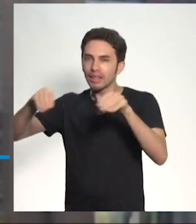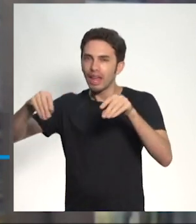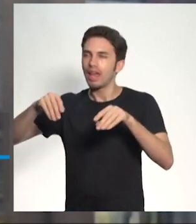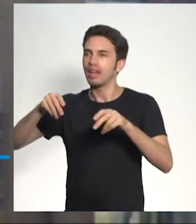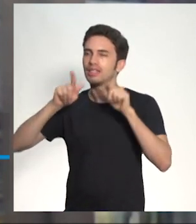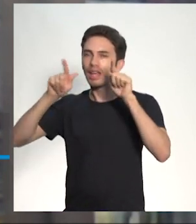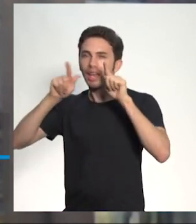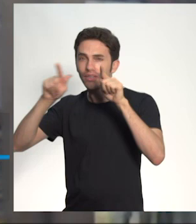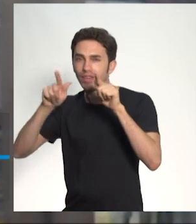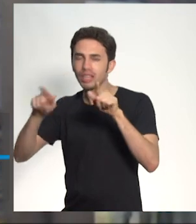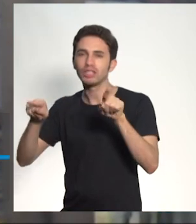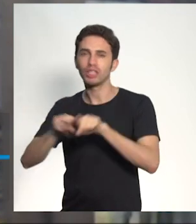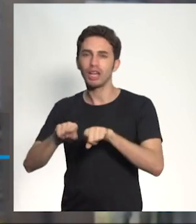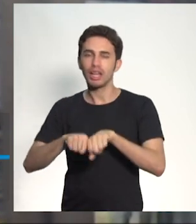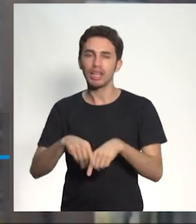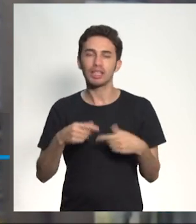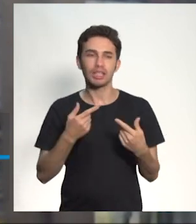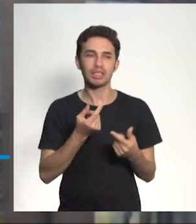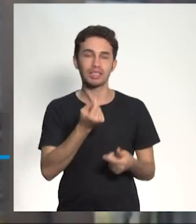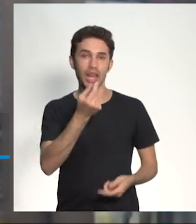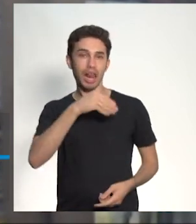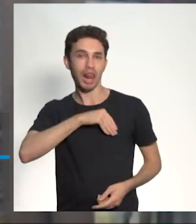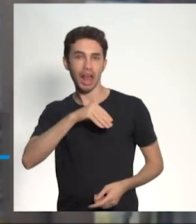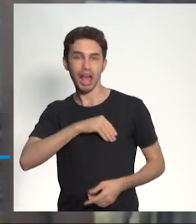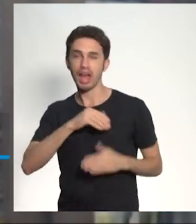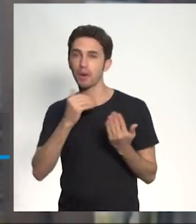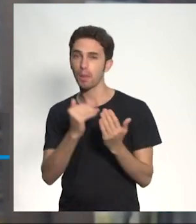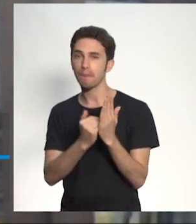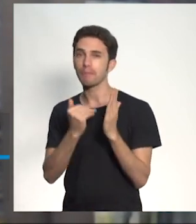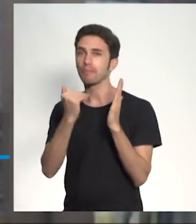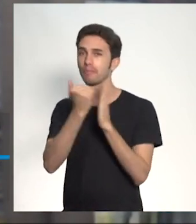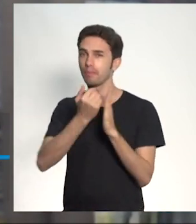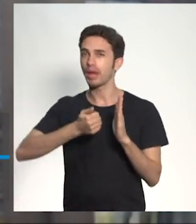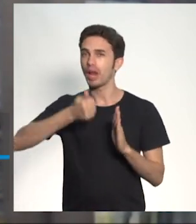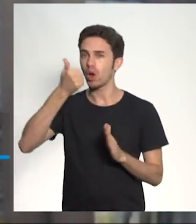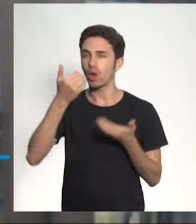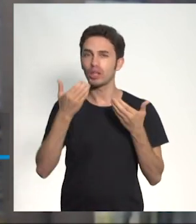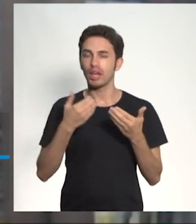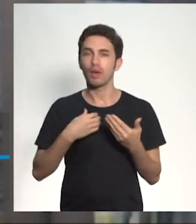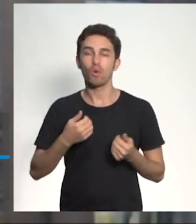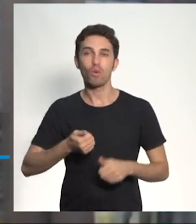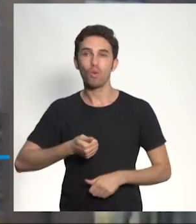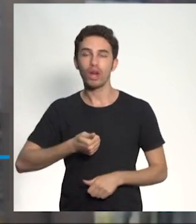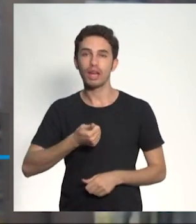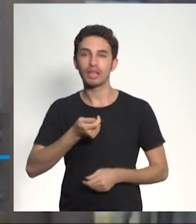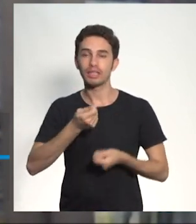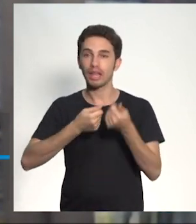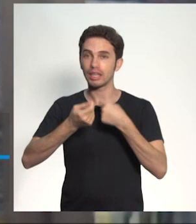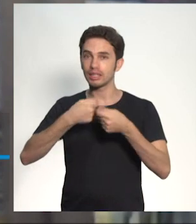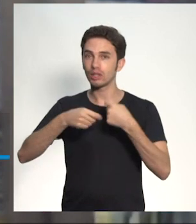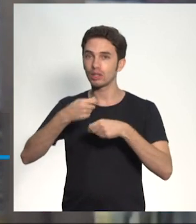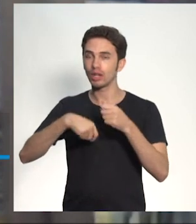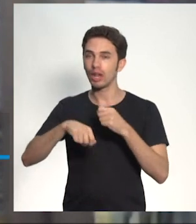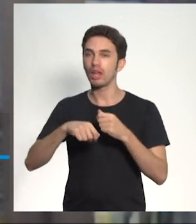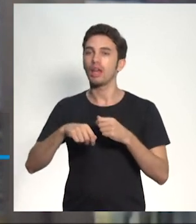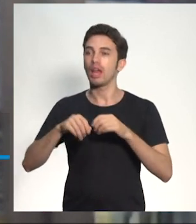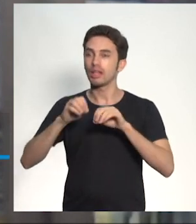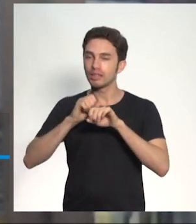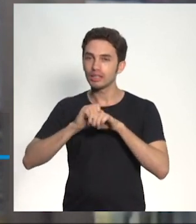reivindicam os melhores salários, uma maior distribuição econômica. E os